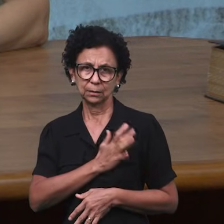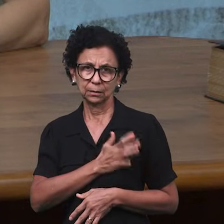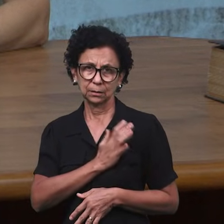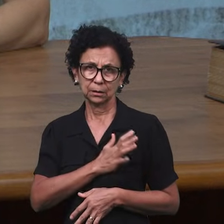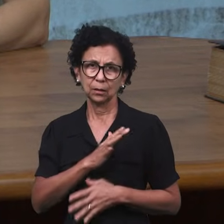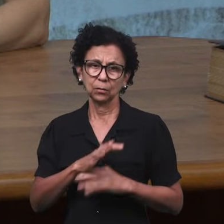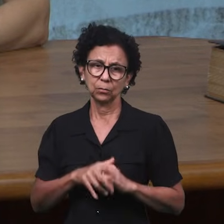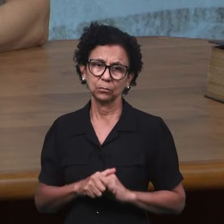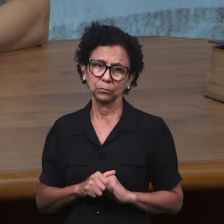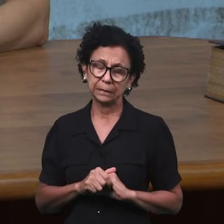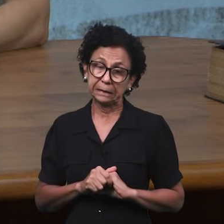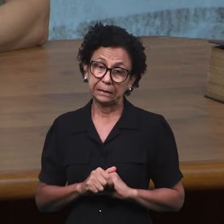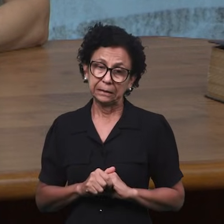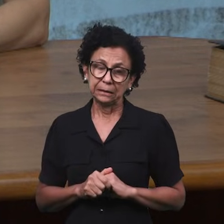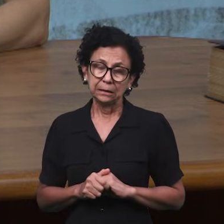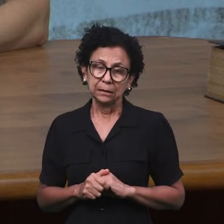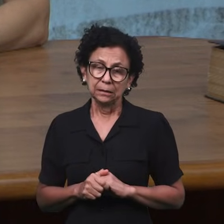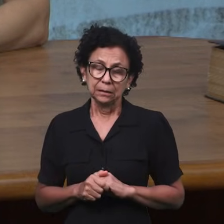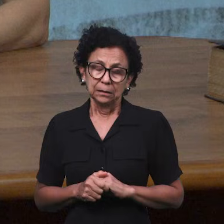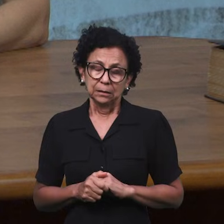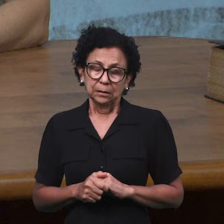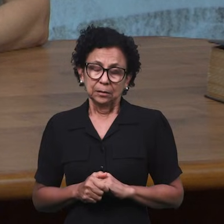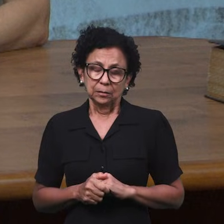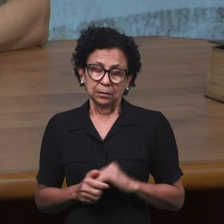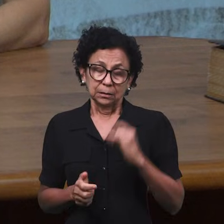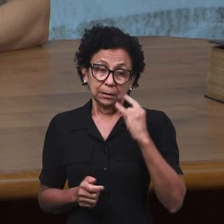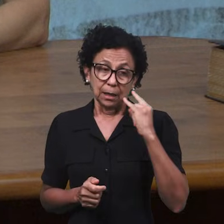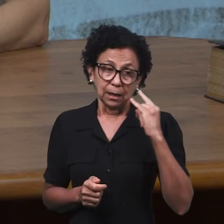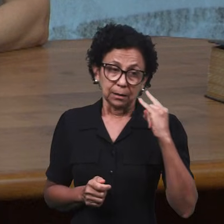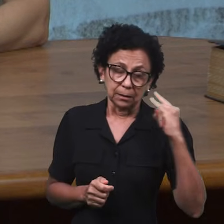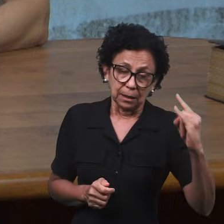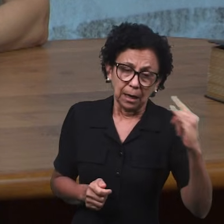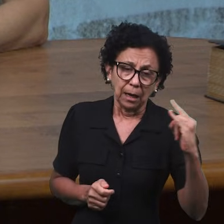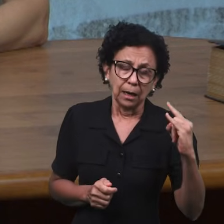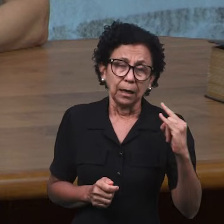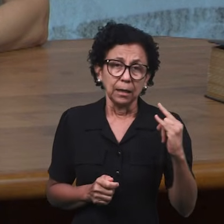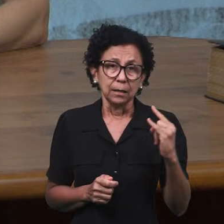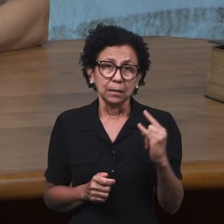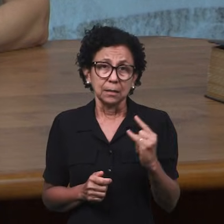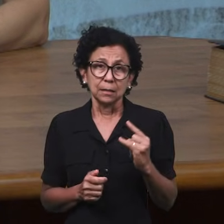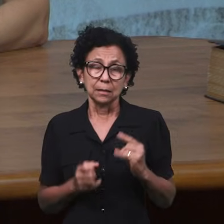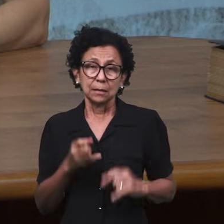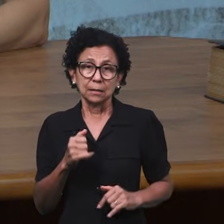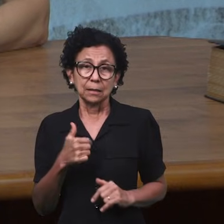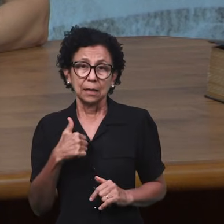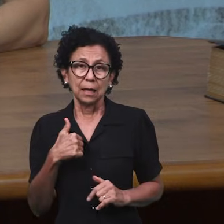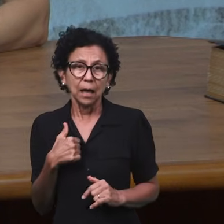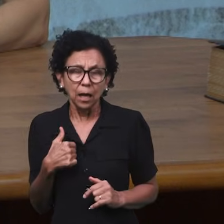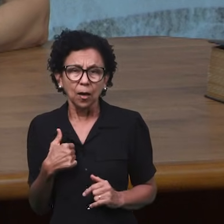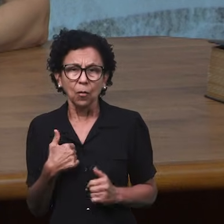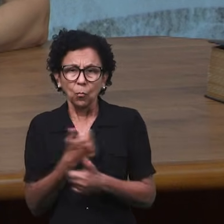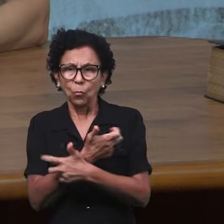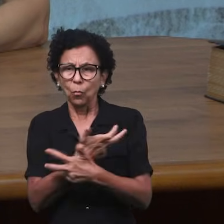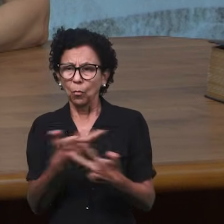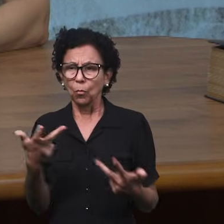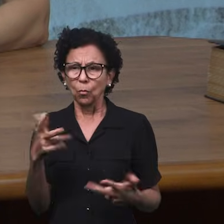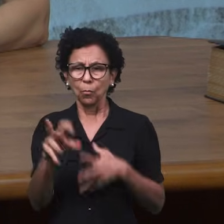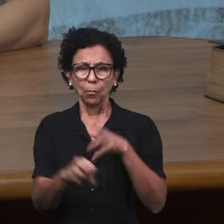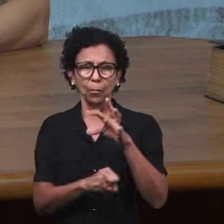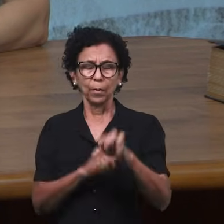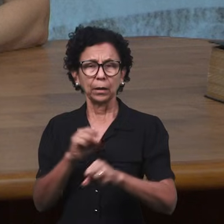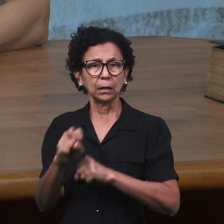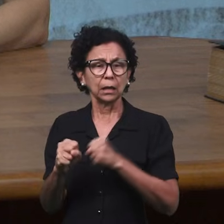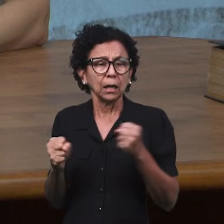olhos e se as minhas mãos se apegou a alguma coisa, então